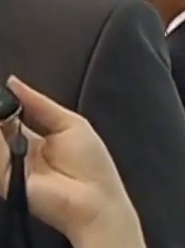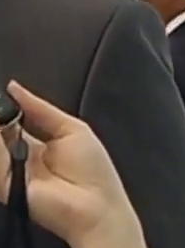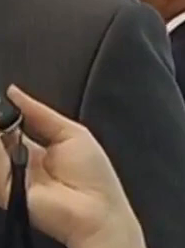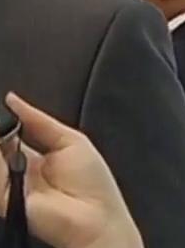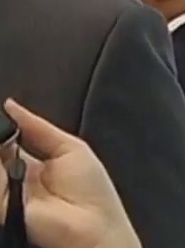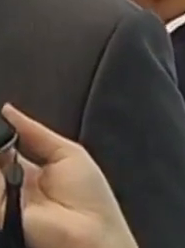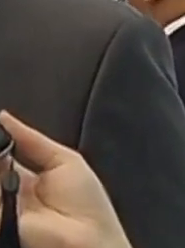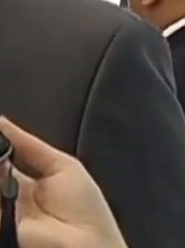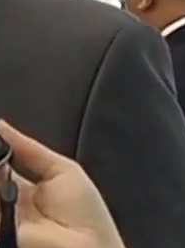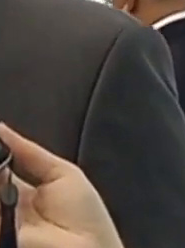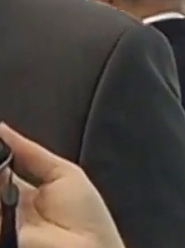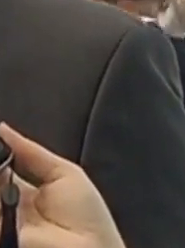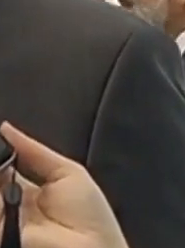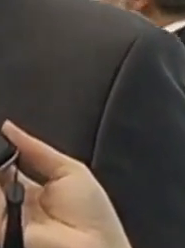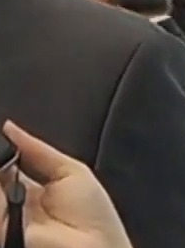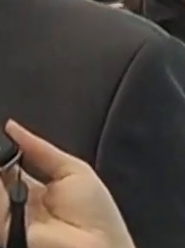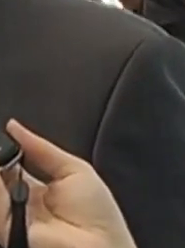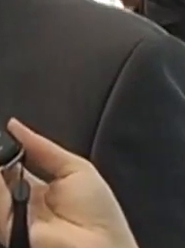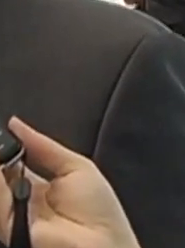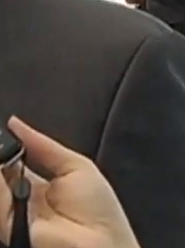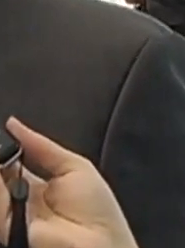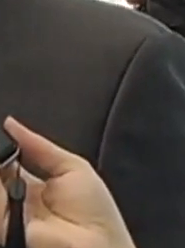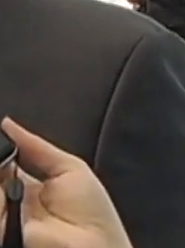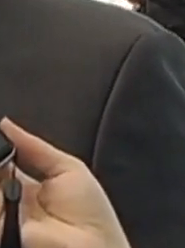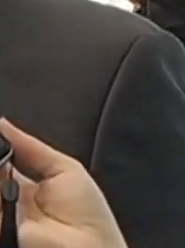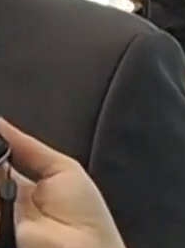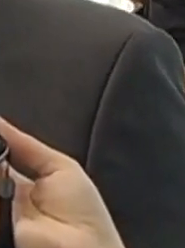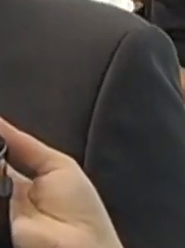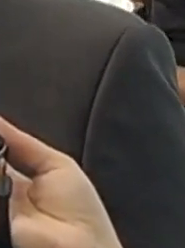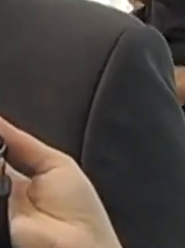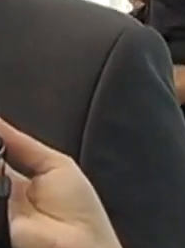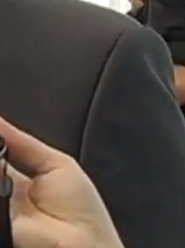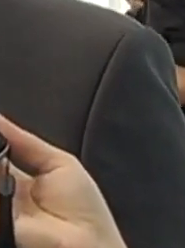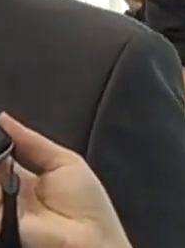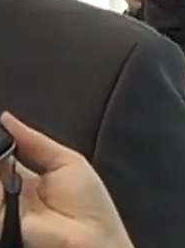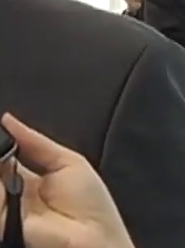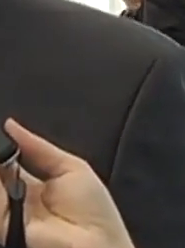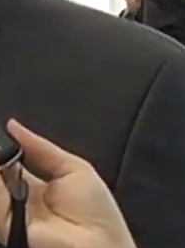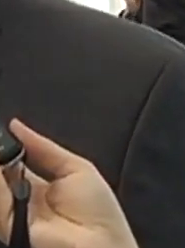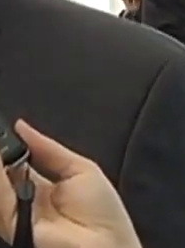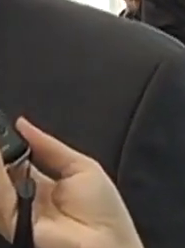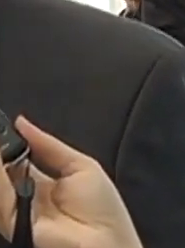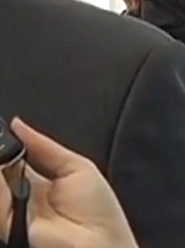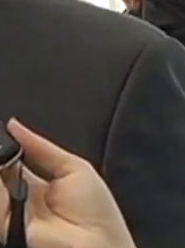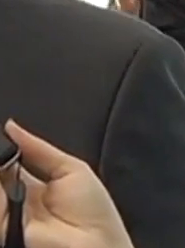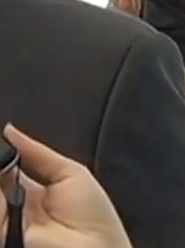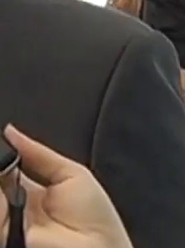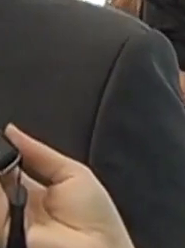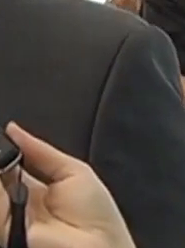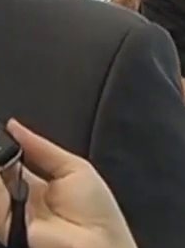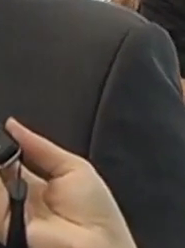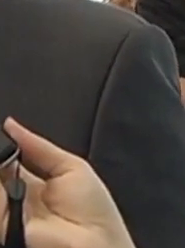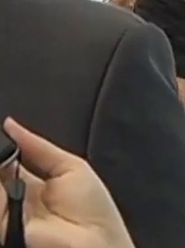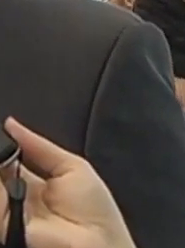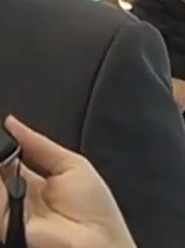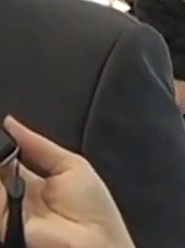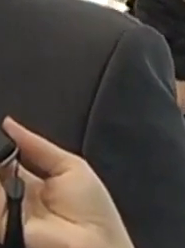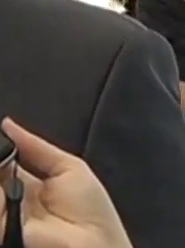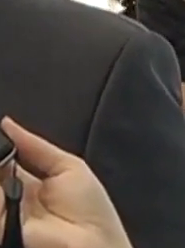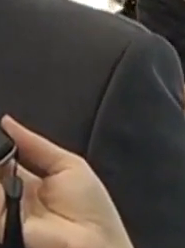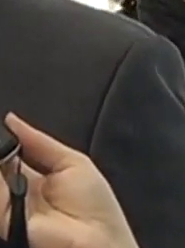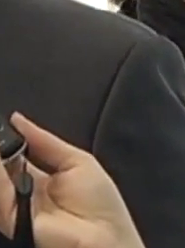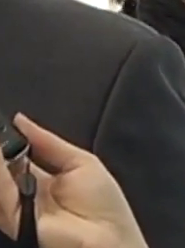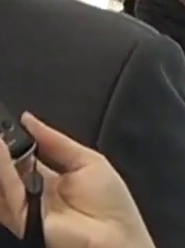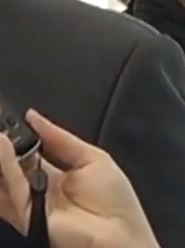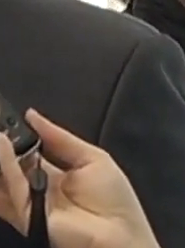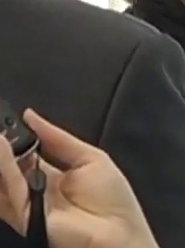que um trabalhador normal, um trabalhador da iniciativa privada não tenha direito. Então, auxílio moradia, ajuda de custo, são verbas que um